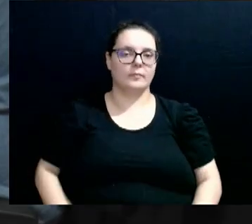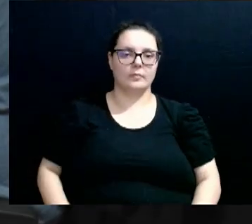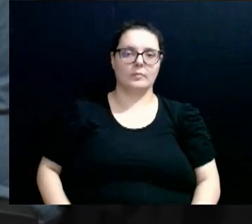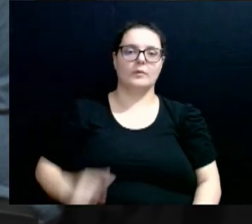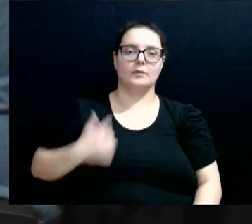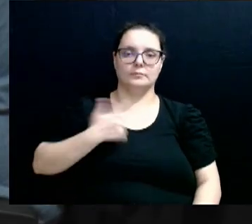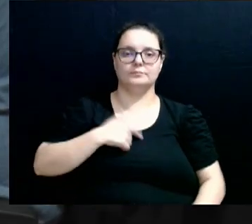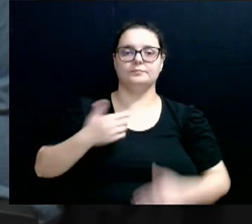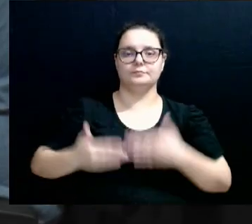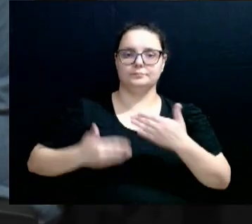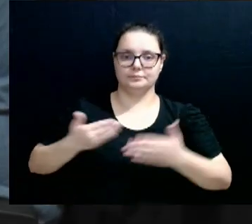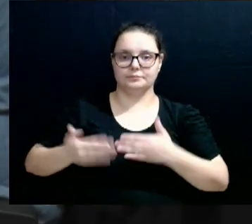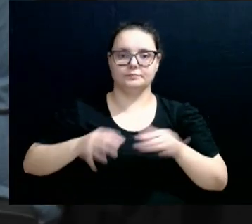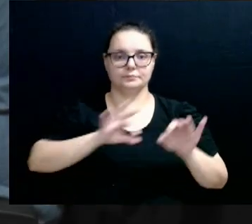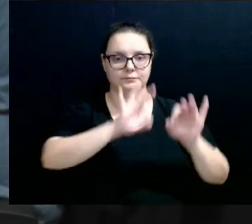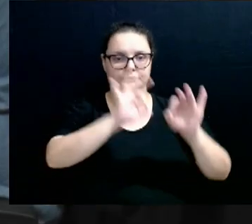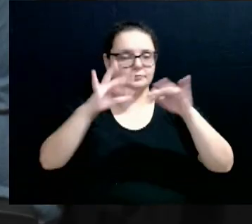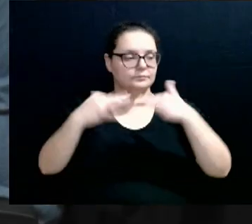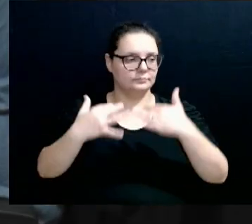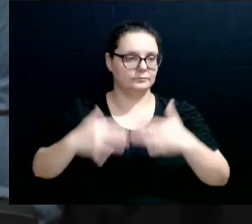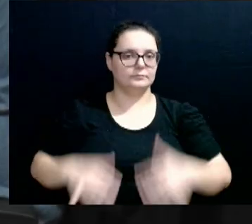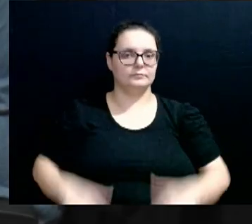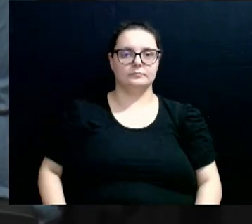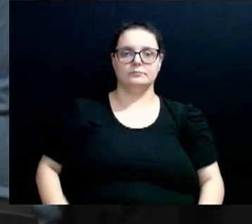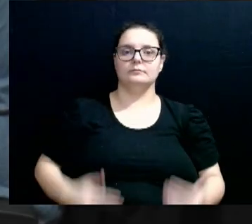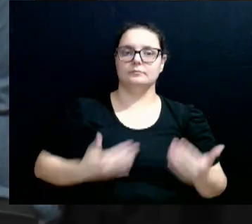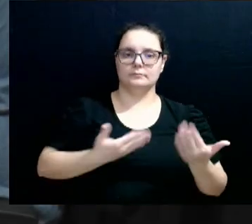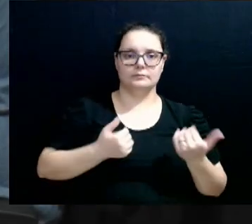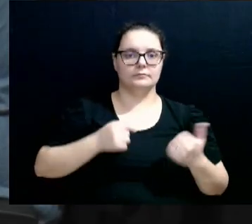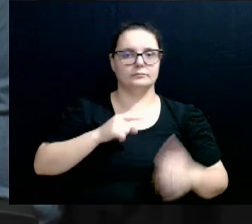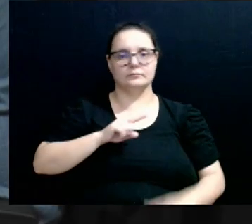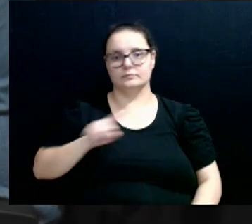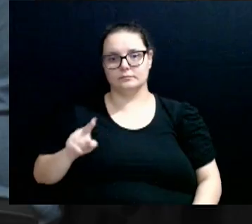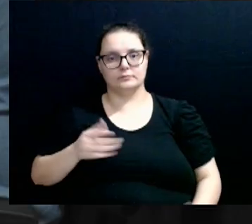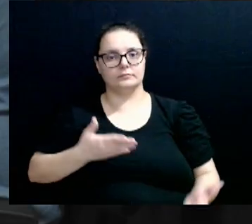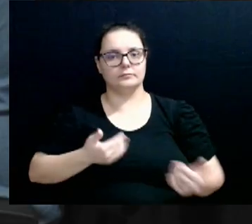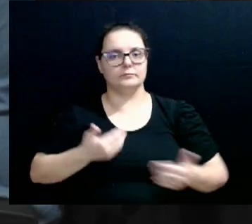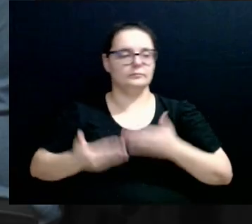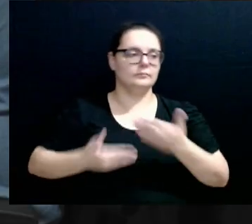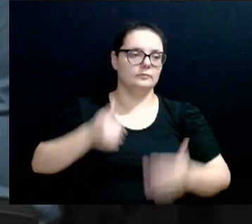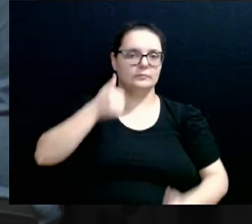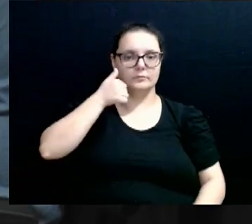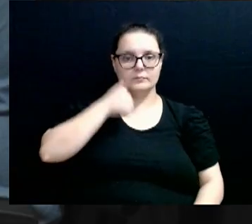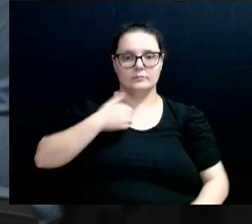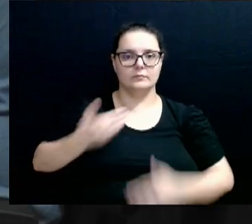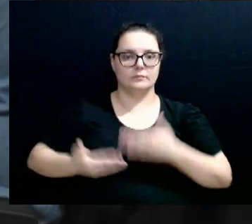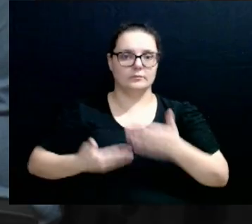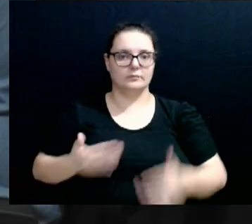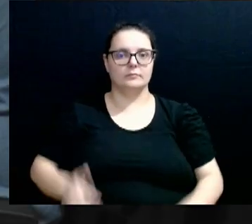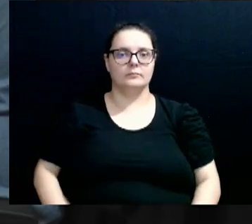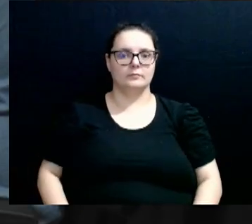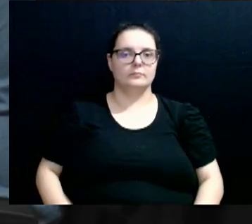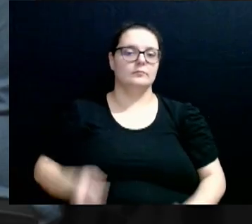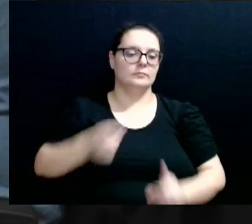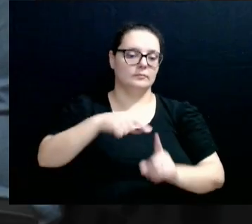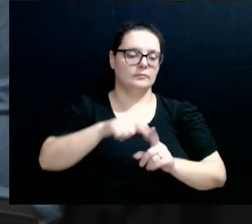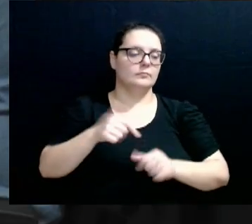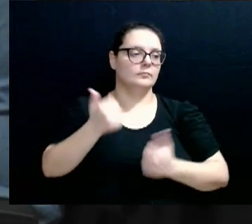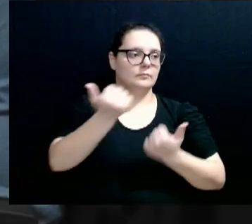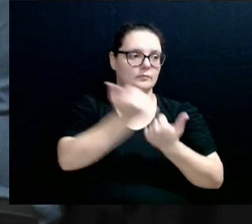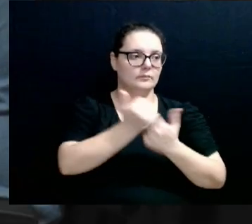que nos assistem, jovens ou não jovens, servidores e servidoras, que almejam ocupar postos de decisão,